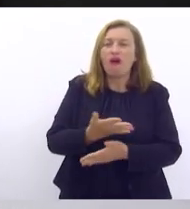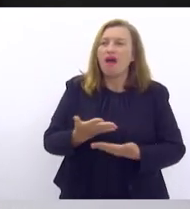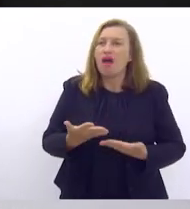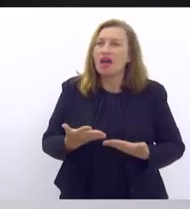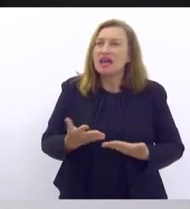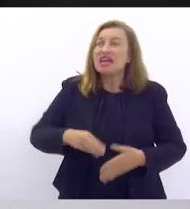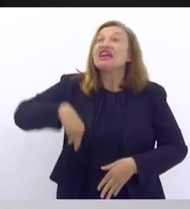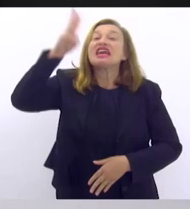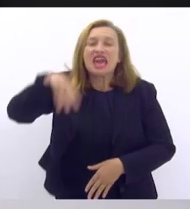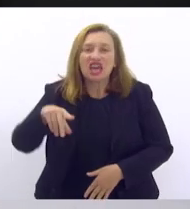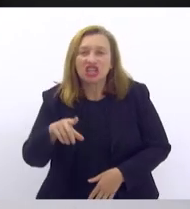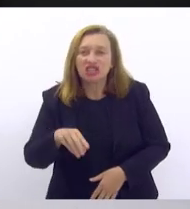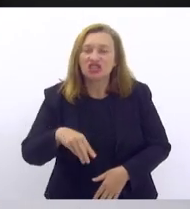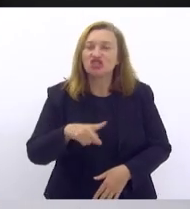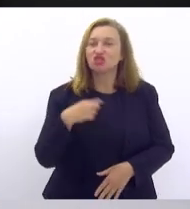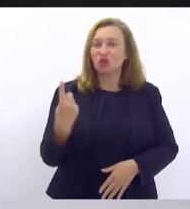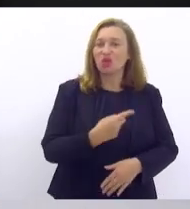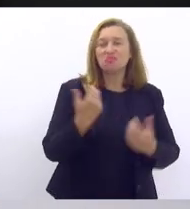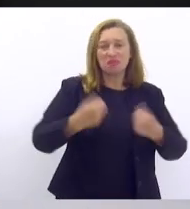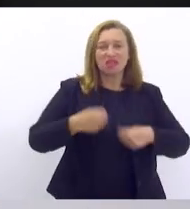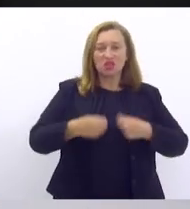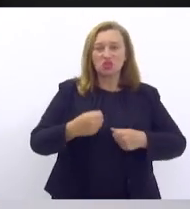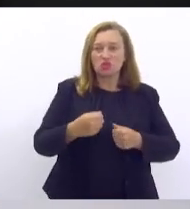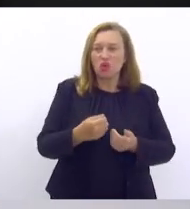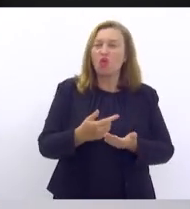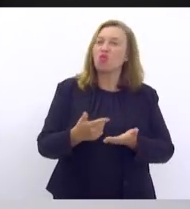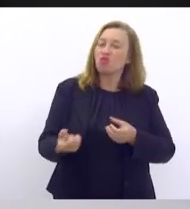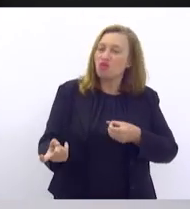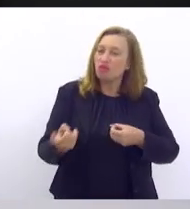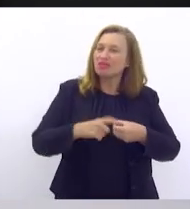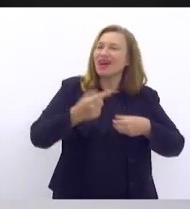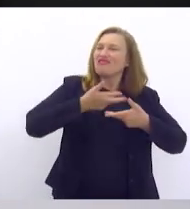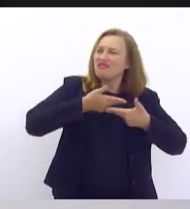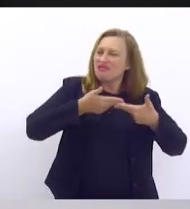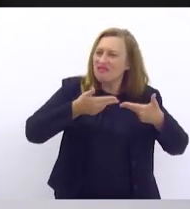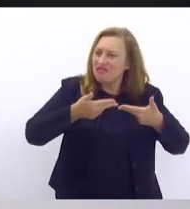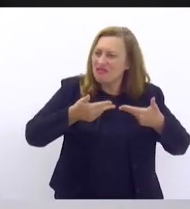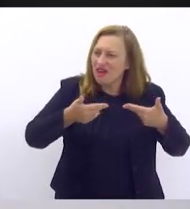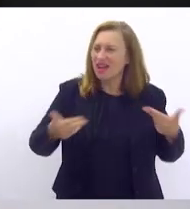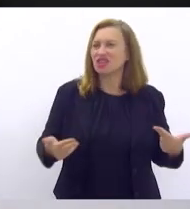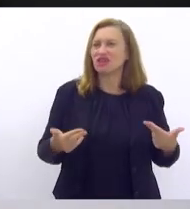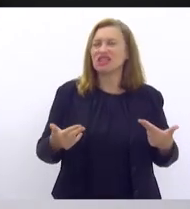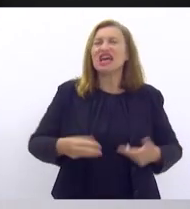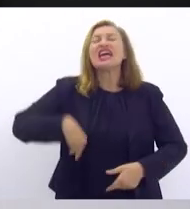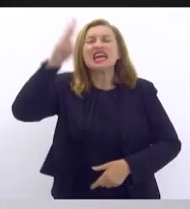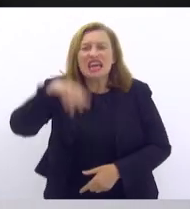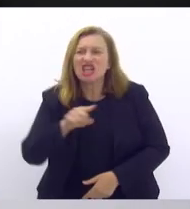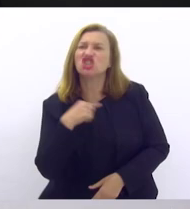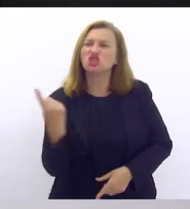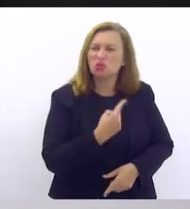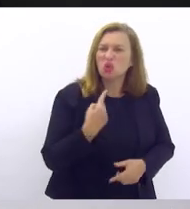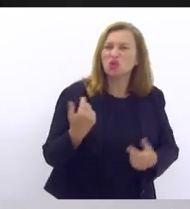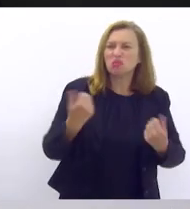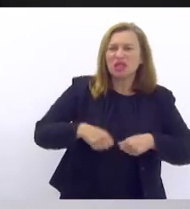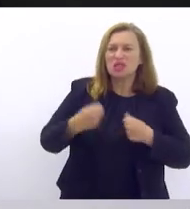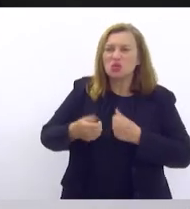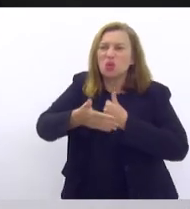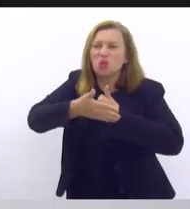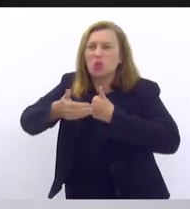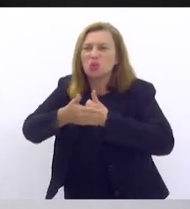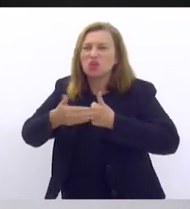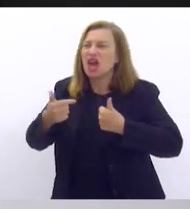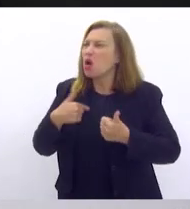Quem de nós aqui não precisou recomeçar tantas e tantas vezes? Quem de nós aqui não precisou buscar consolo? Eu perdi